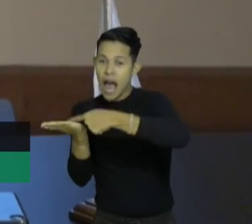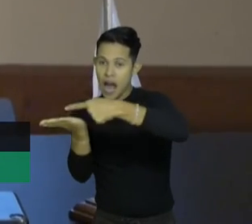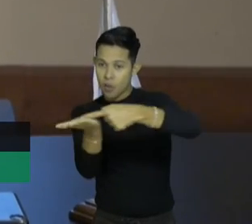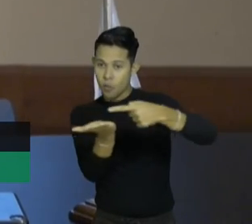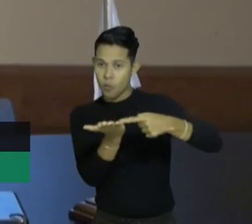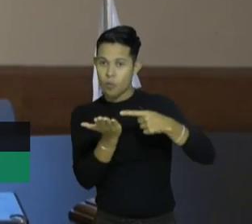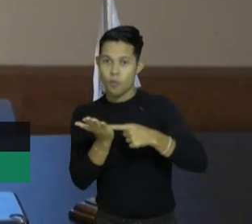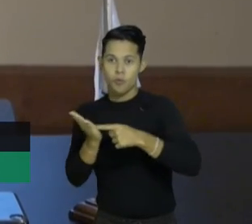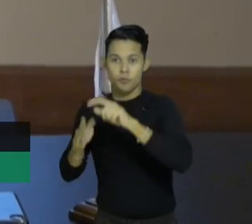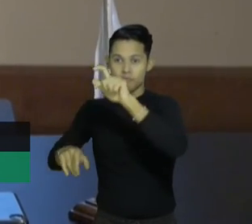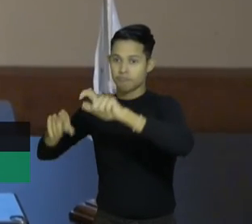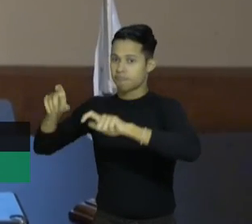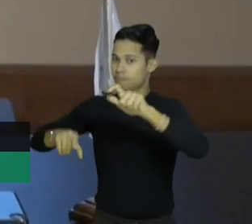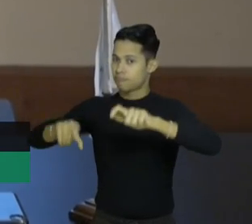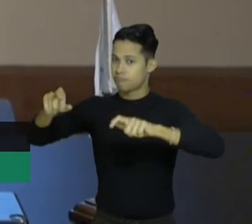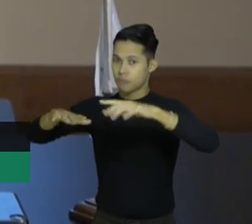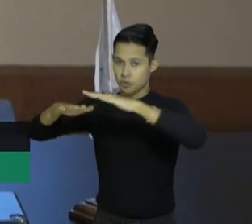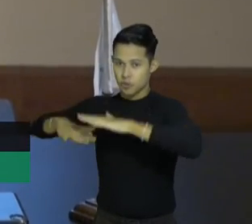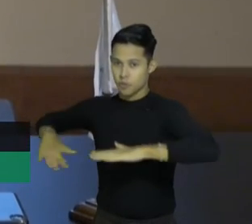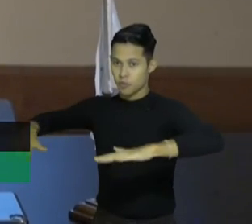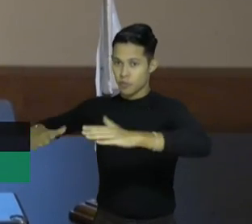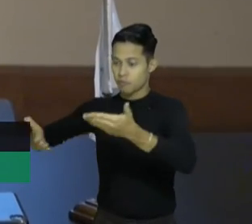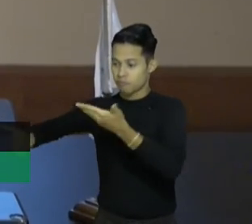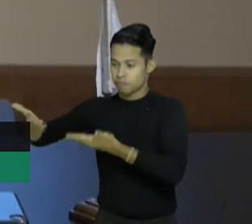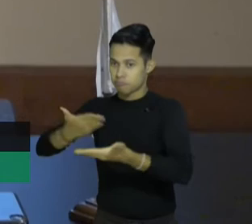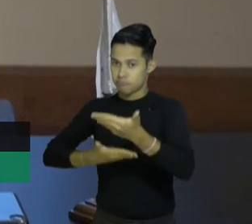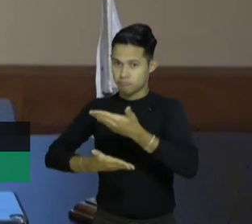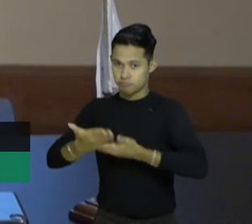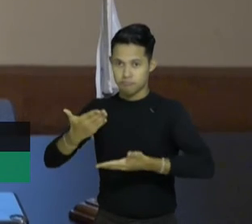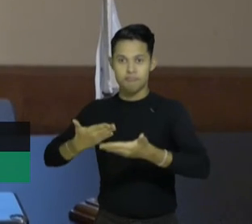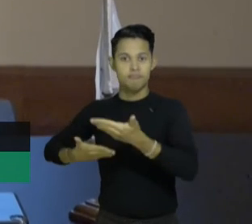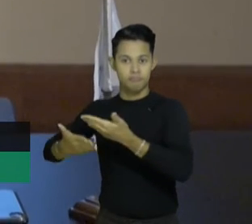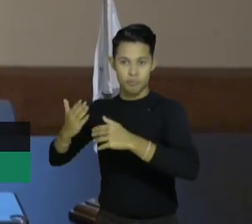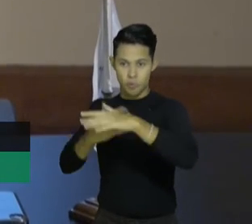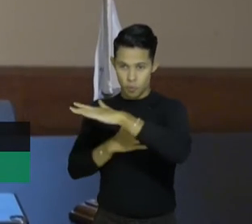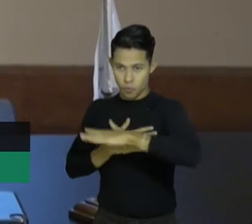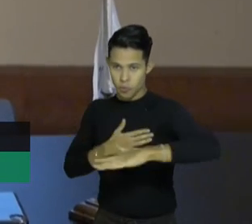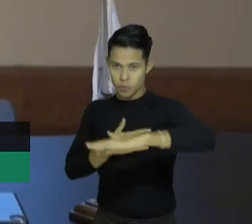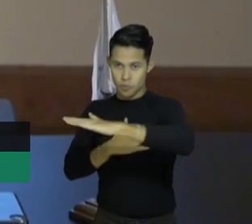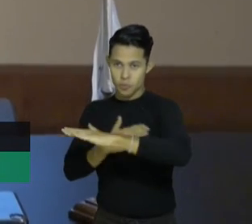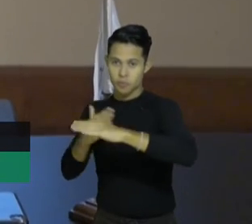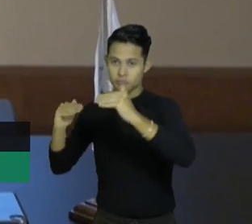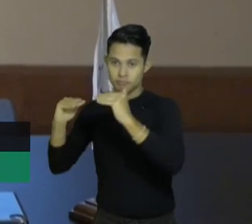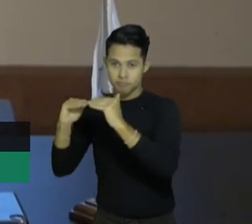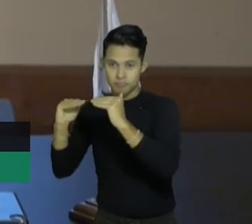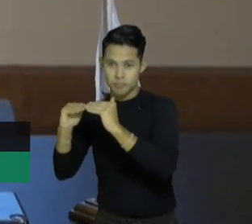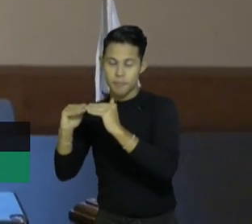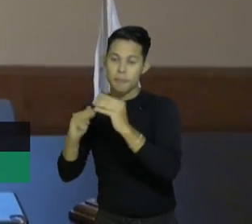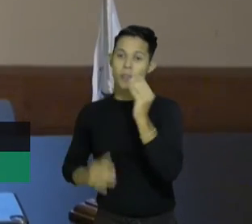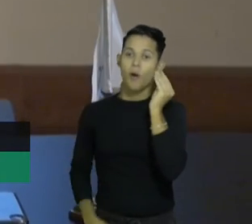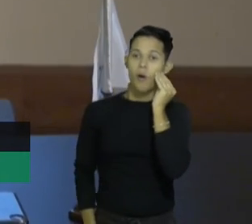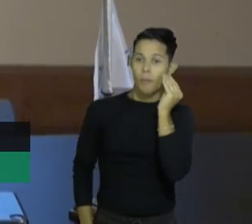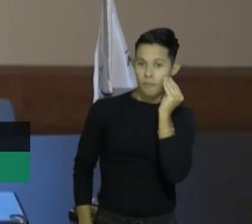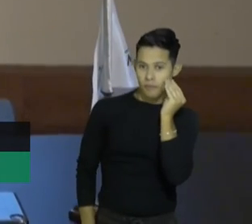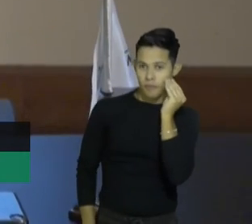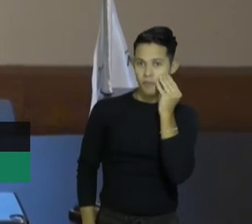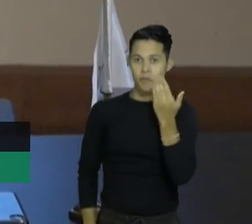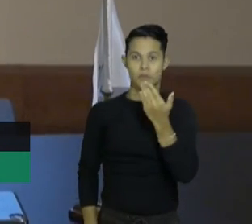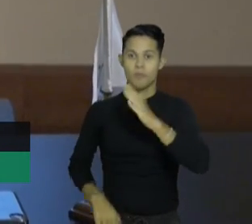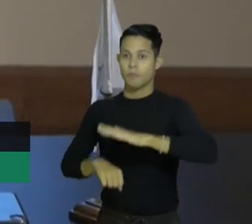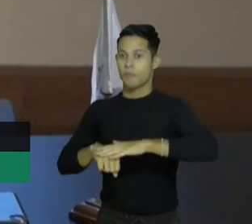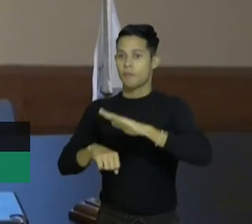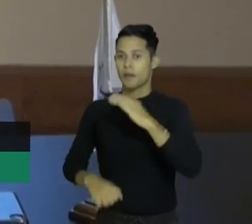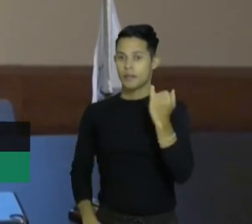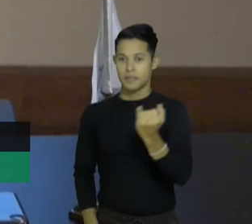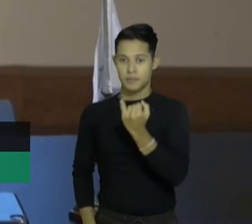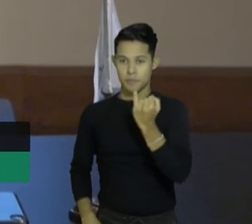haja digamos o interesse comum eh E é claro que eh uma das questões eh mais relevantes